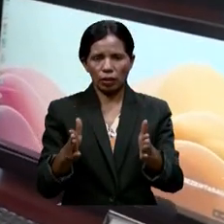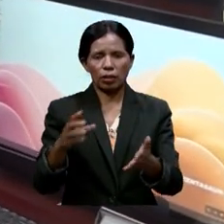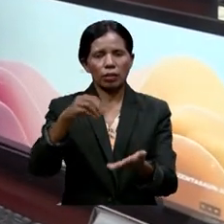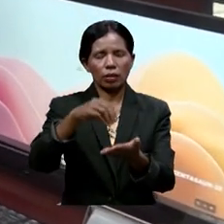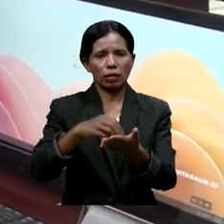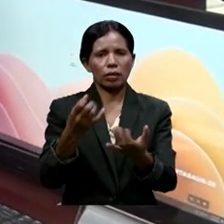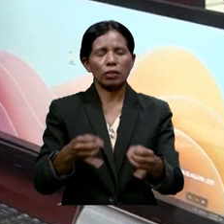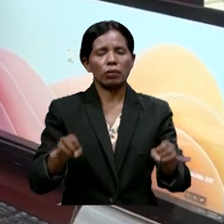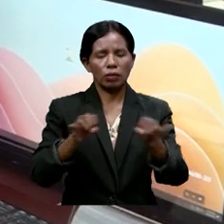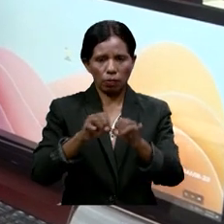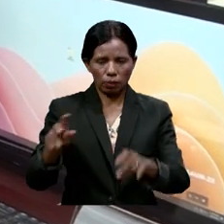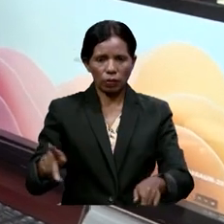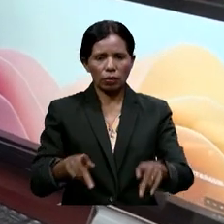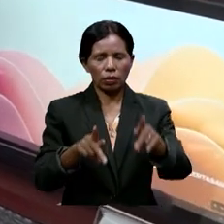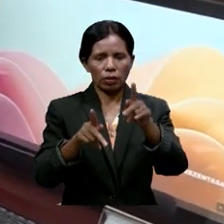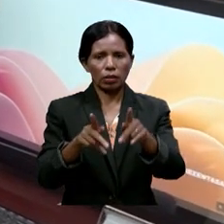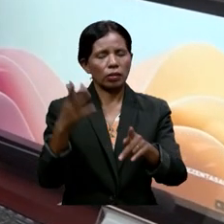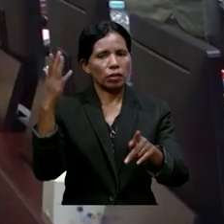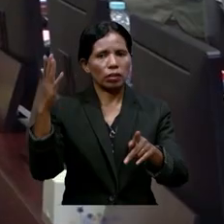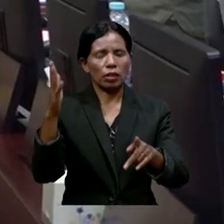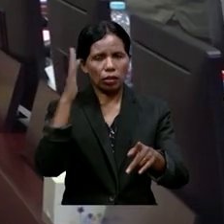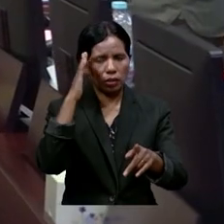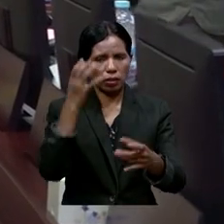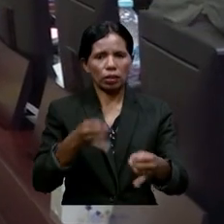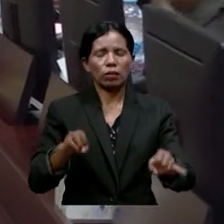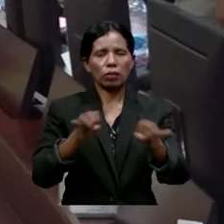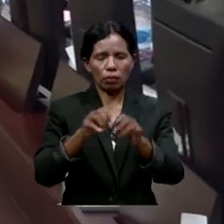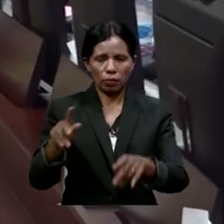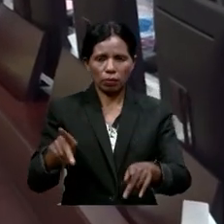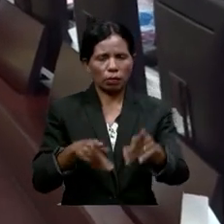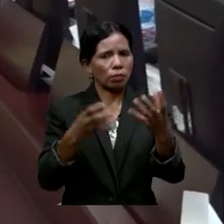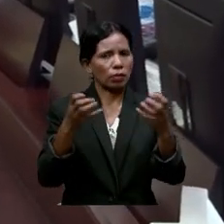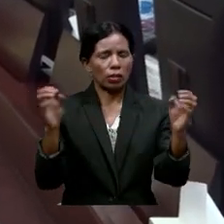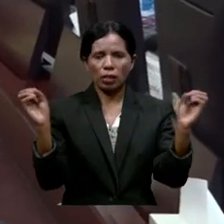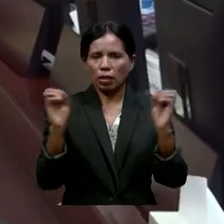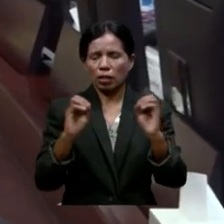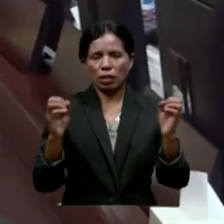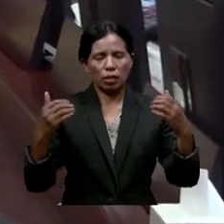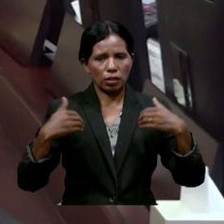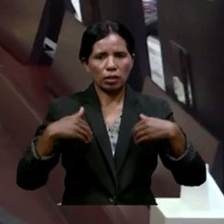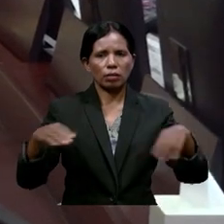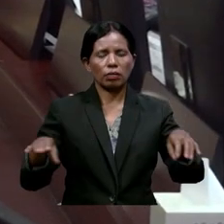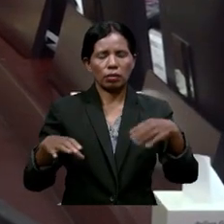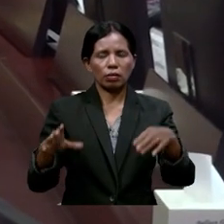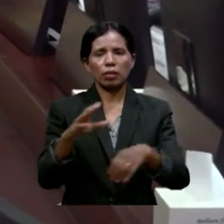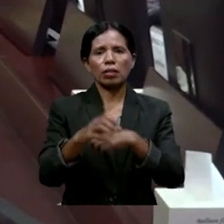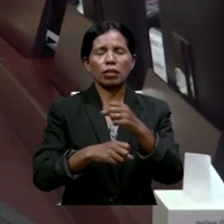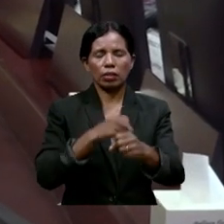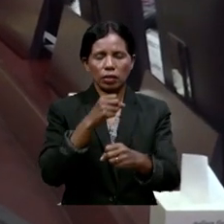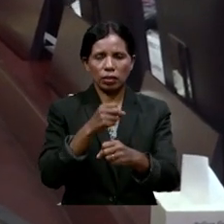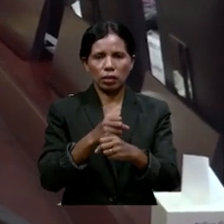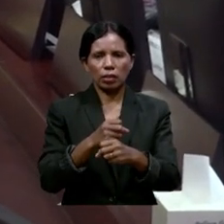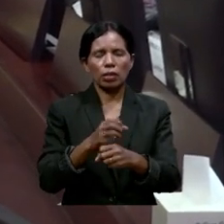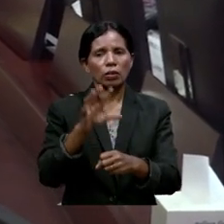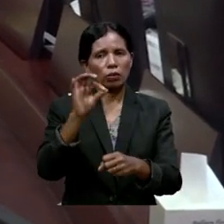e a instituição público, tamanha parte considera instituição público barak maklaiha desempenho, serviço durante nia mandato e a nono